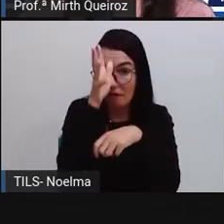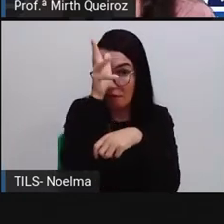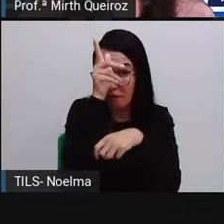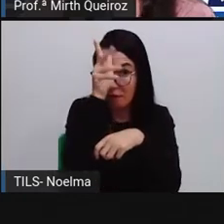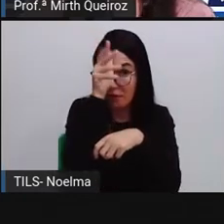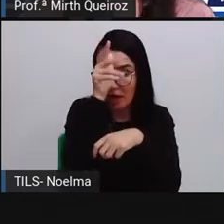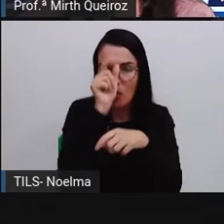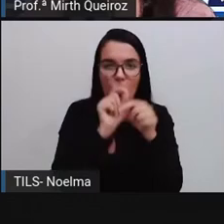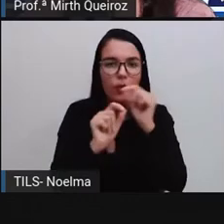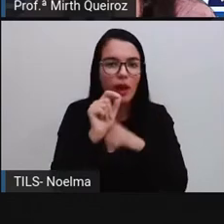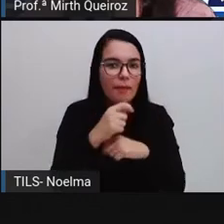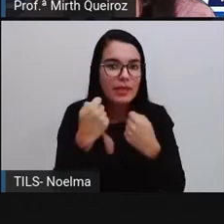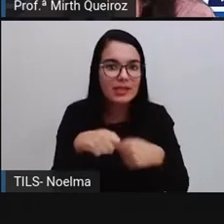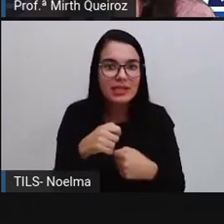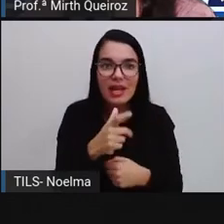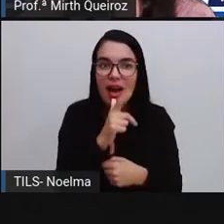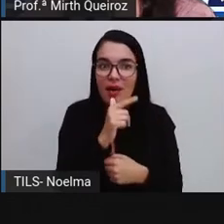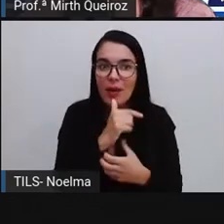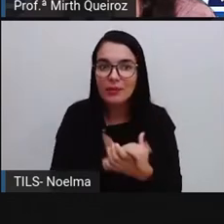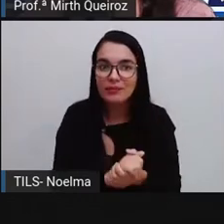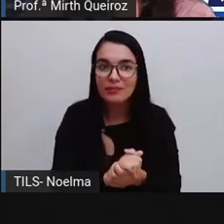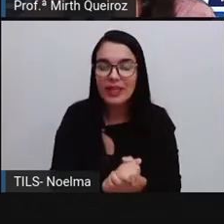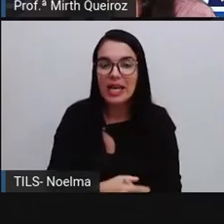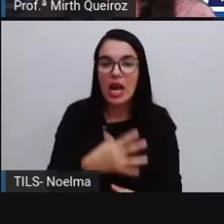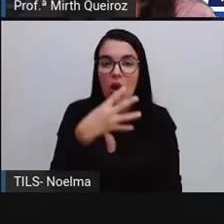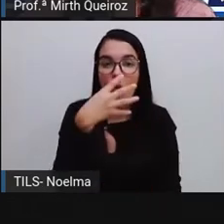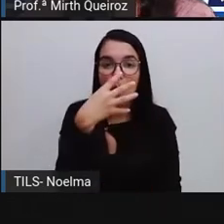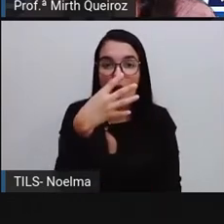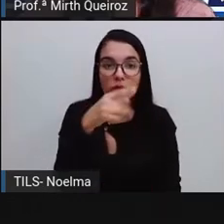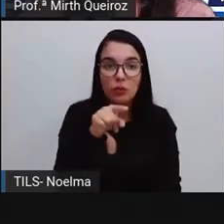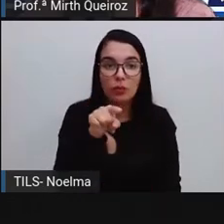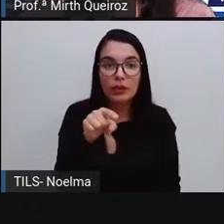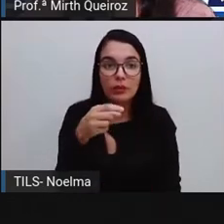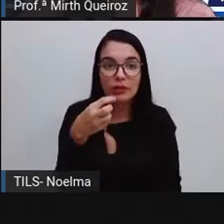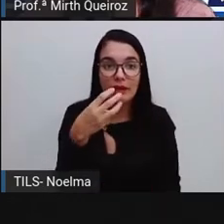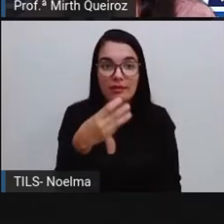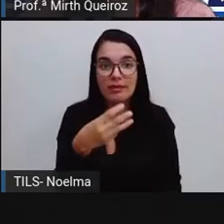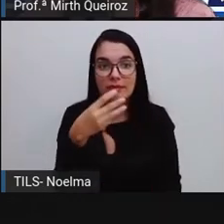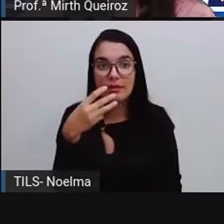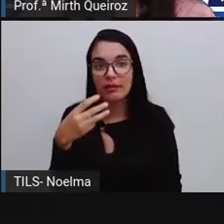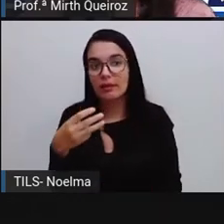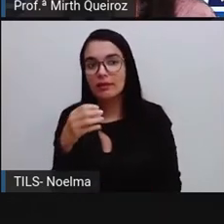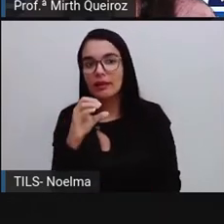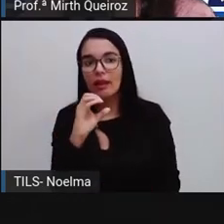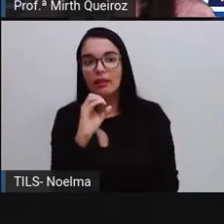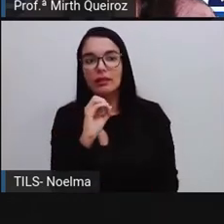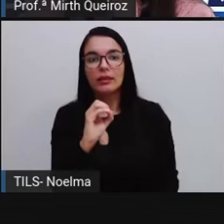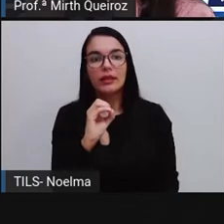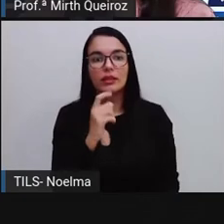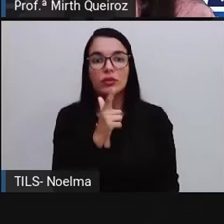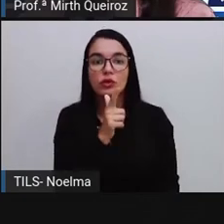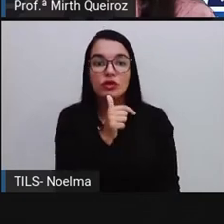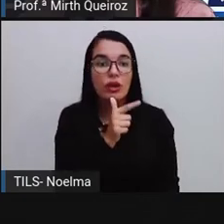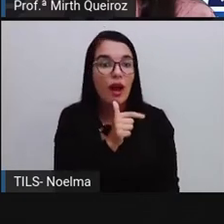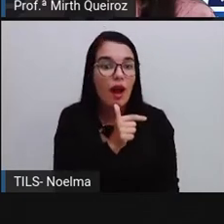né 4330 litros para a gente ter um kg de carne de porco